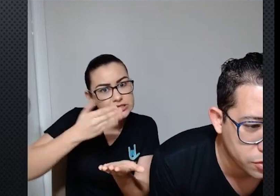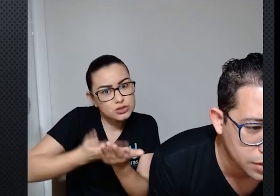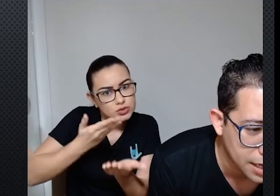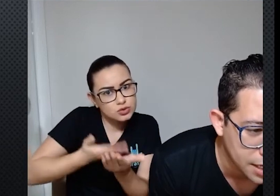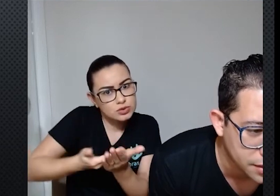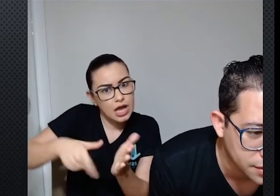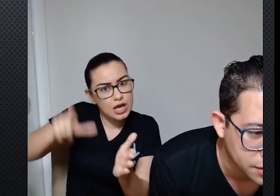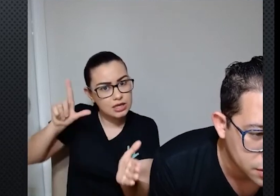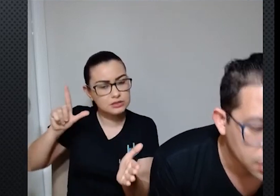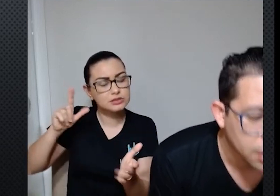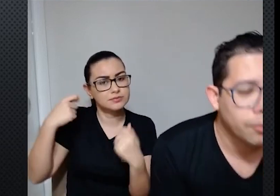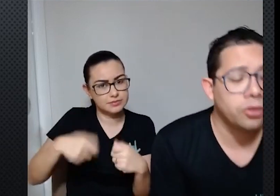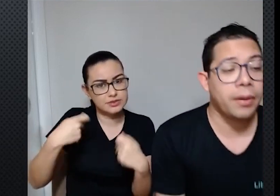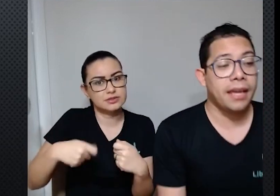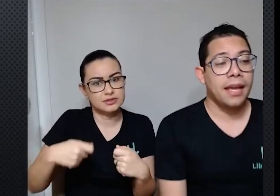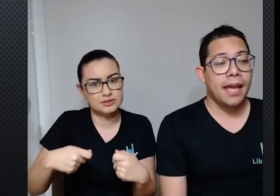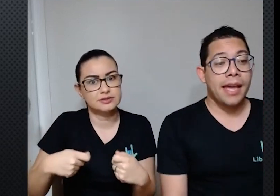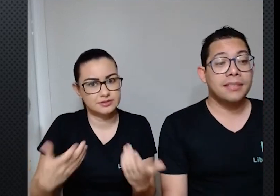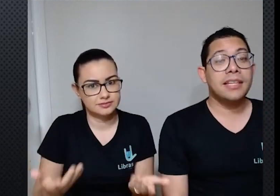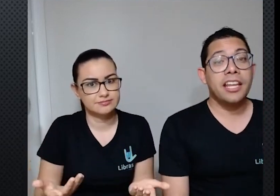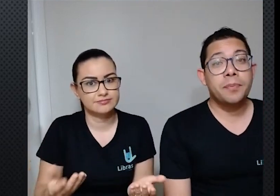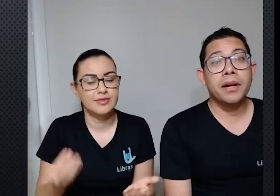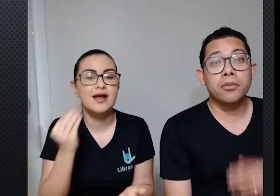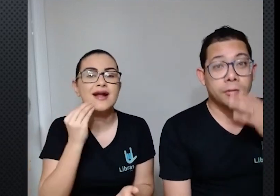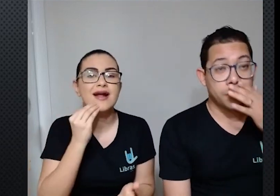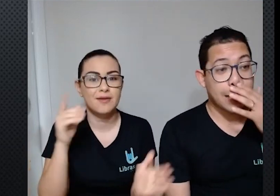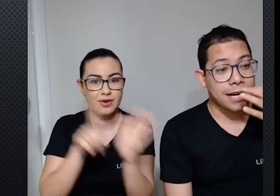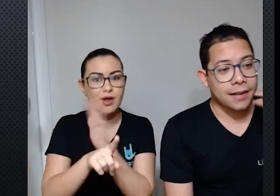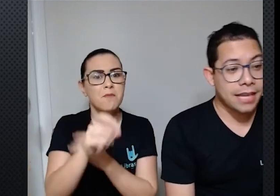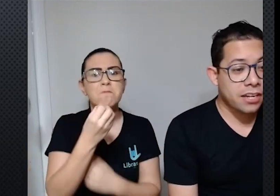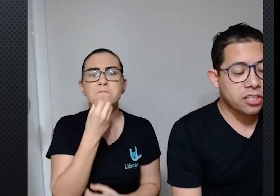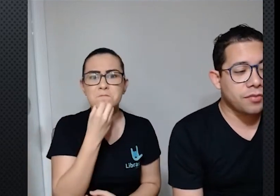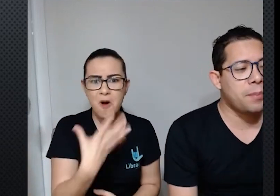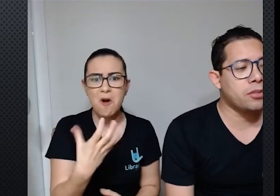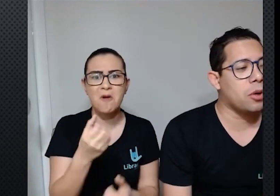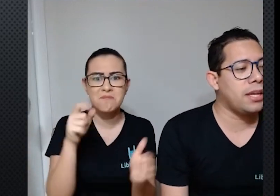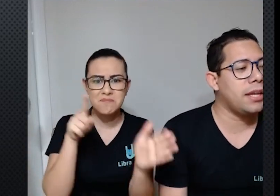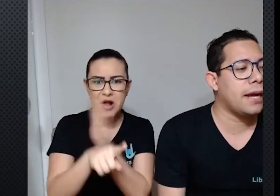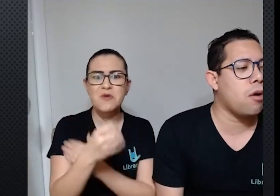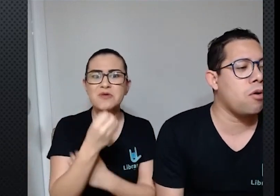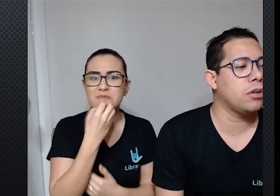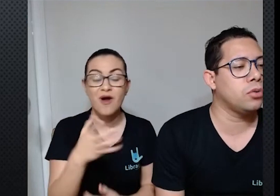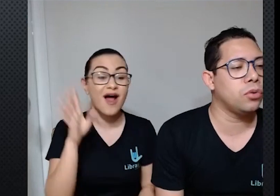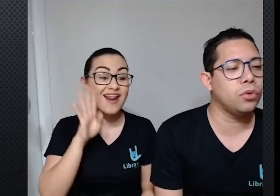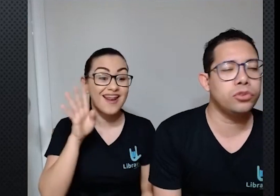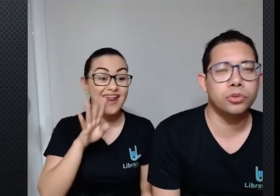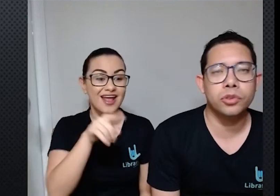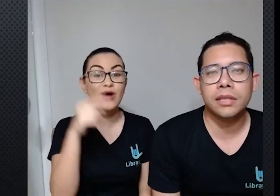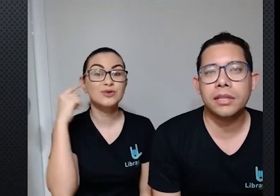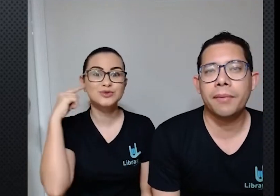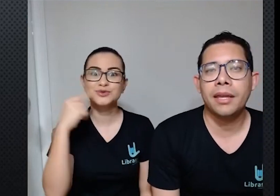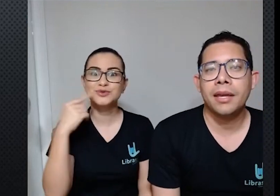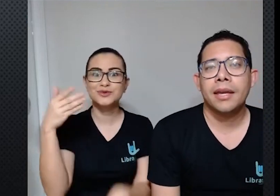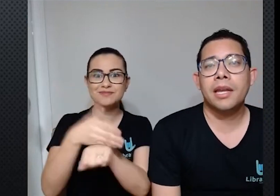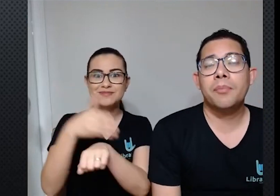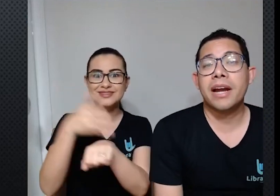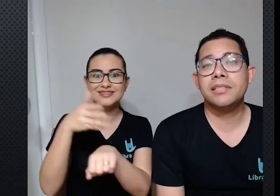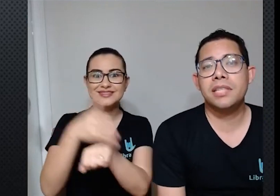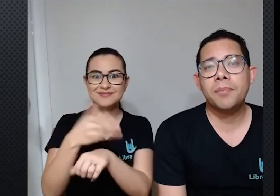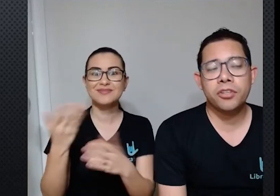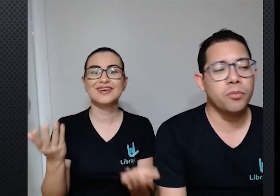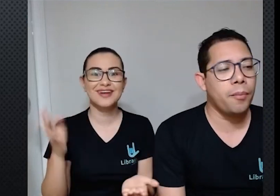apoio precisa estudar antes? Muito bem. Excelente pergunta, viu, Carla? E a gente vê, pessoal, olha que legal quando o surdo